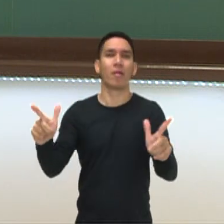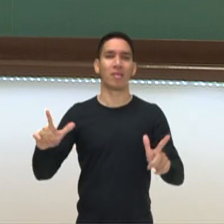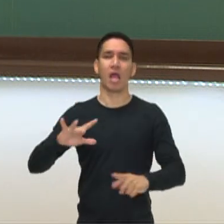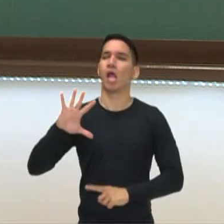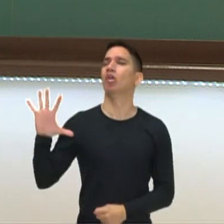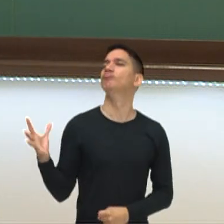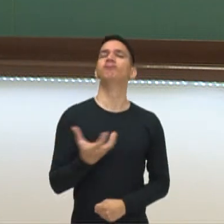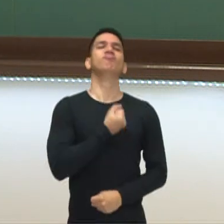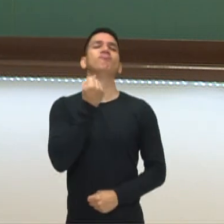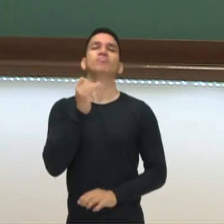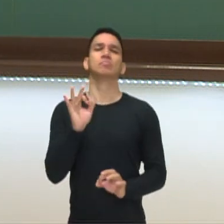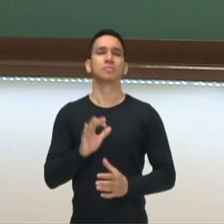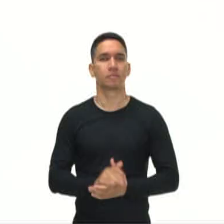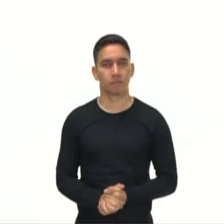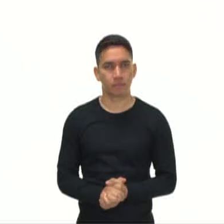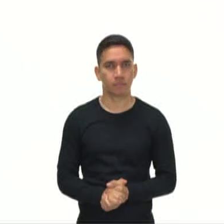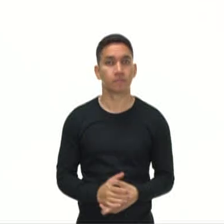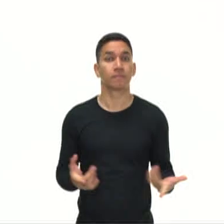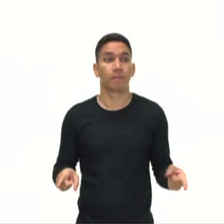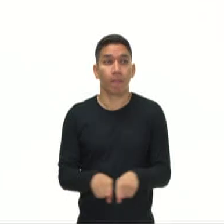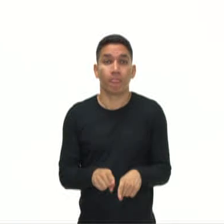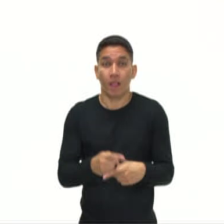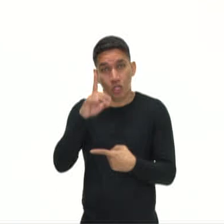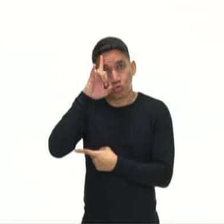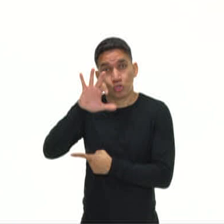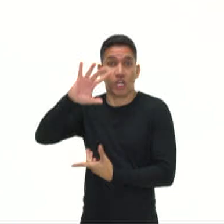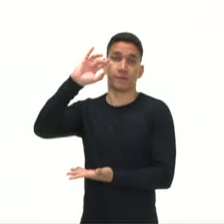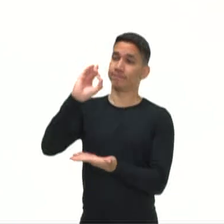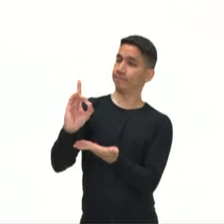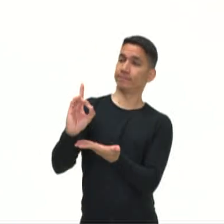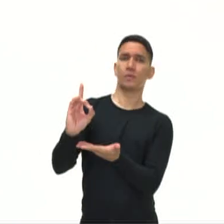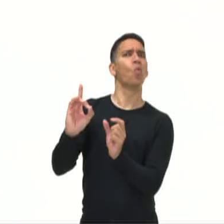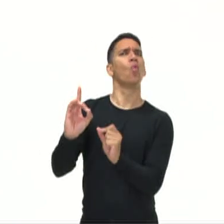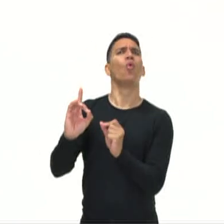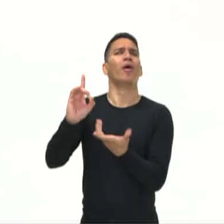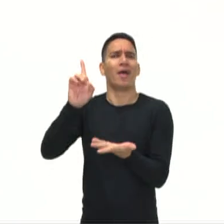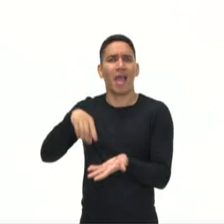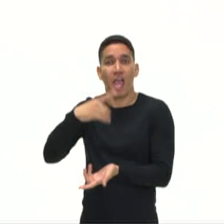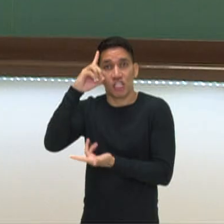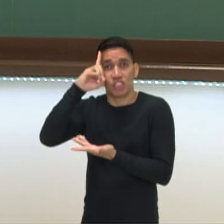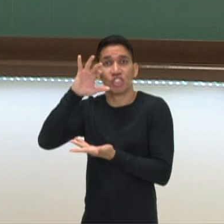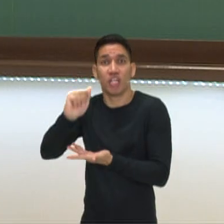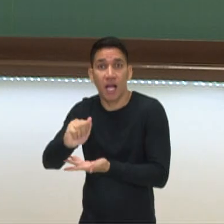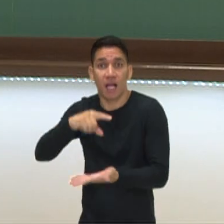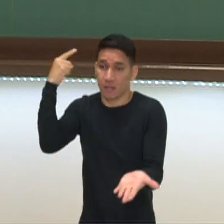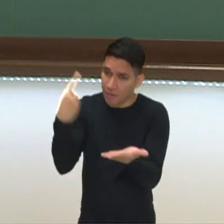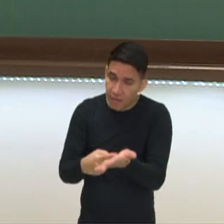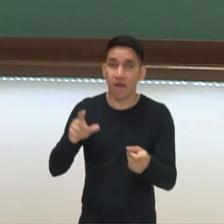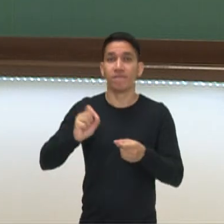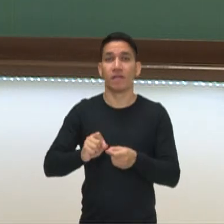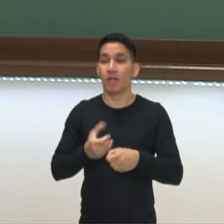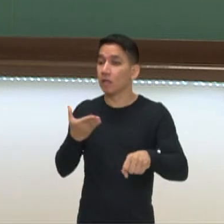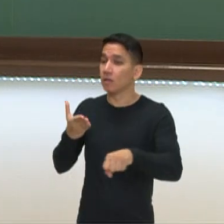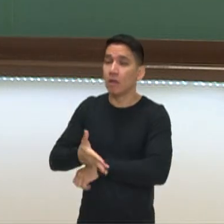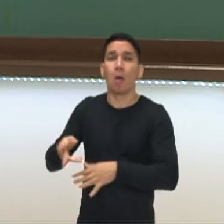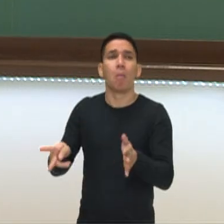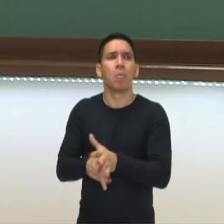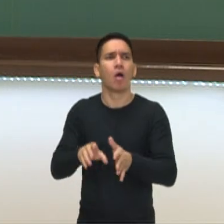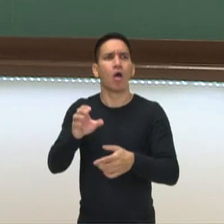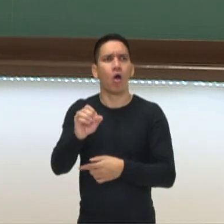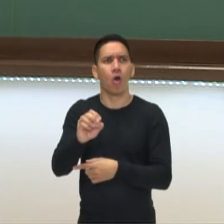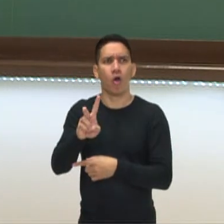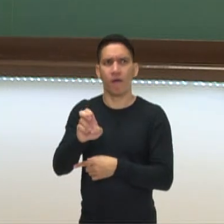exatamente. Tá? E aí nós vamos ter o dia D. O dia D fazia parte de uma operação chamada Operação